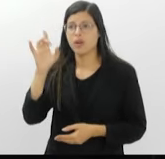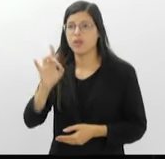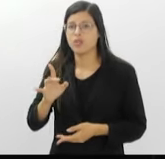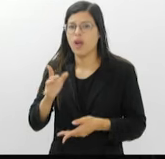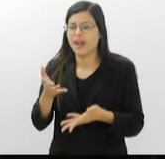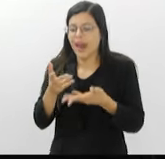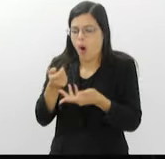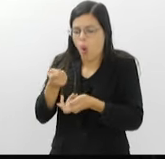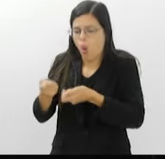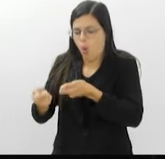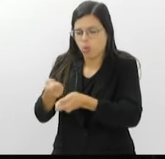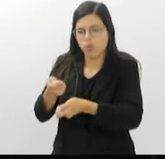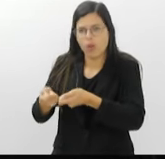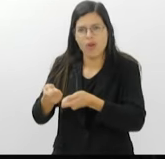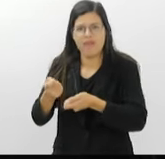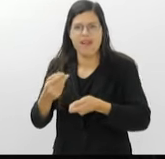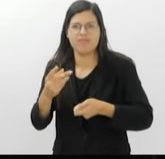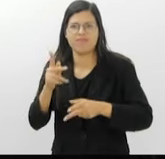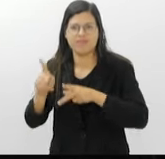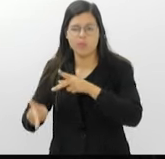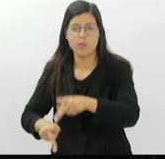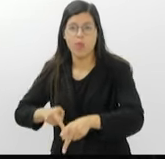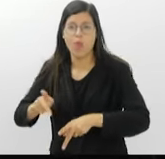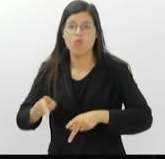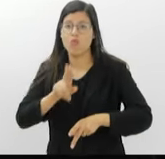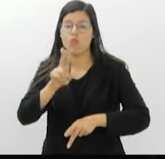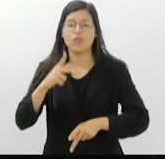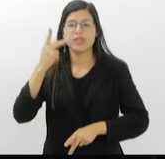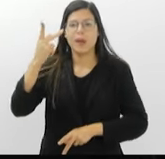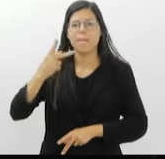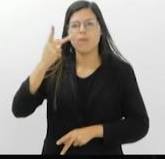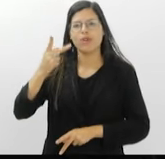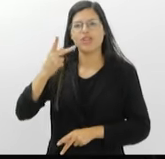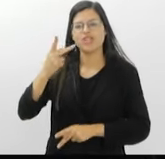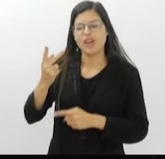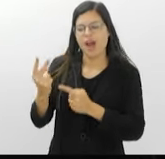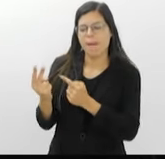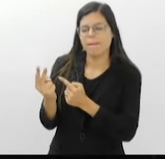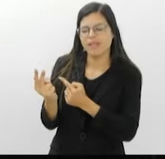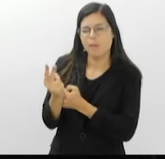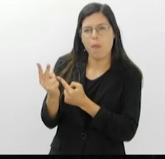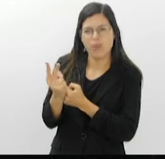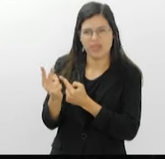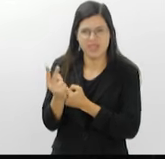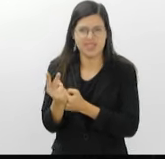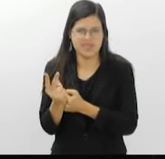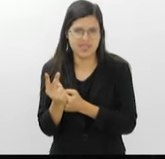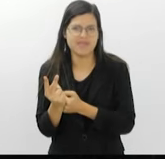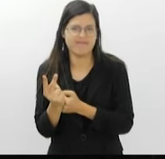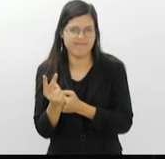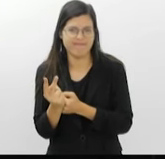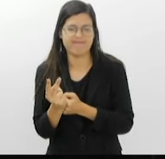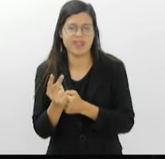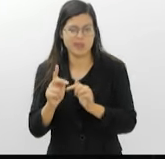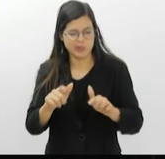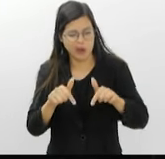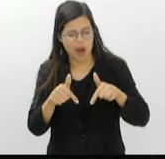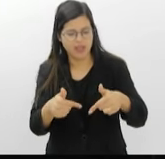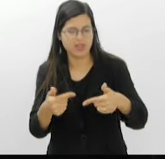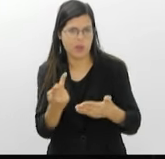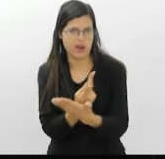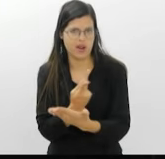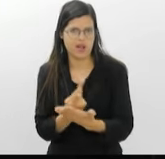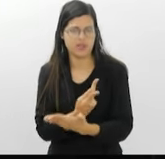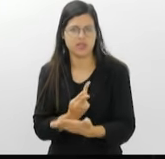a política como um trampolim para poder se blindar das suas atividades obscuras. Nós não podemos aceitar que isso é